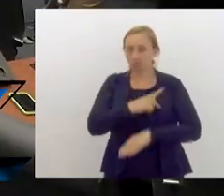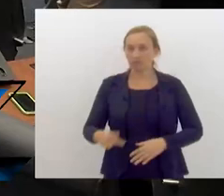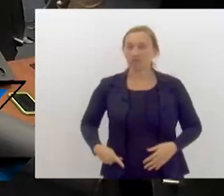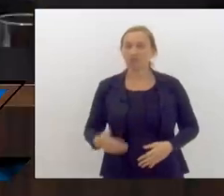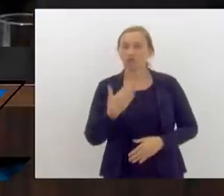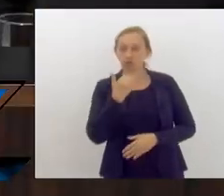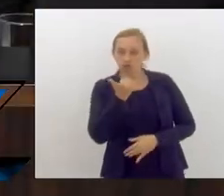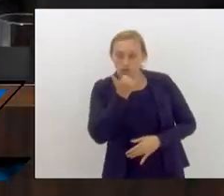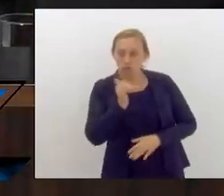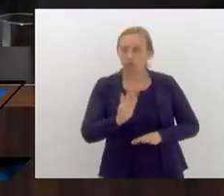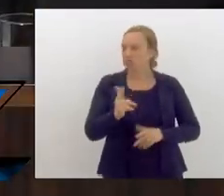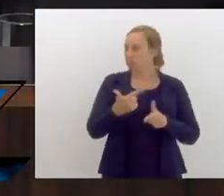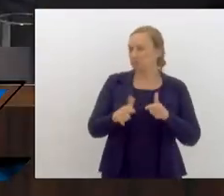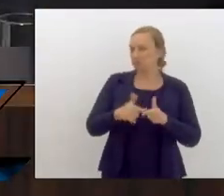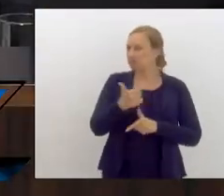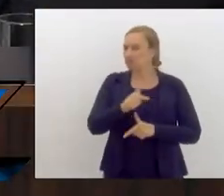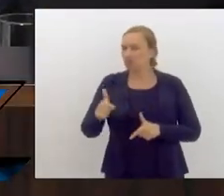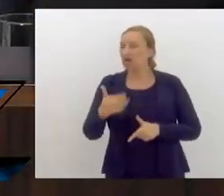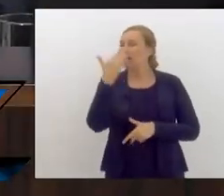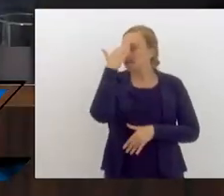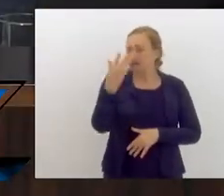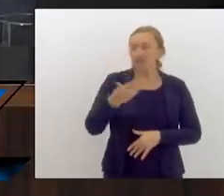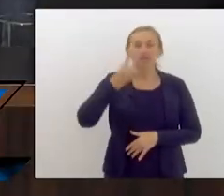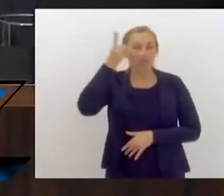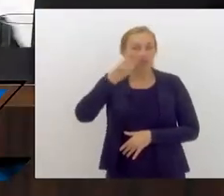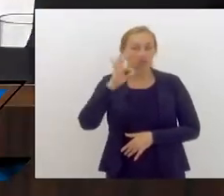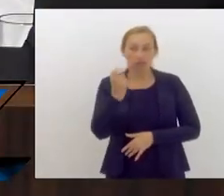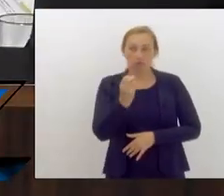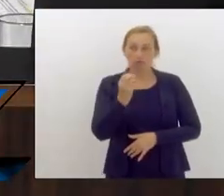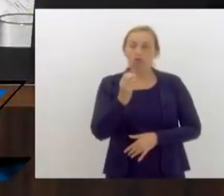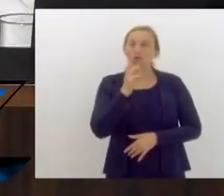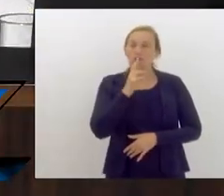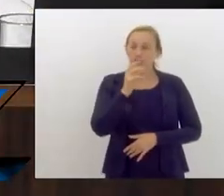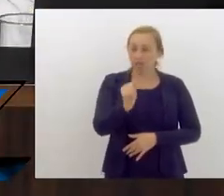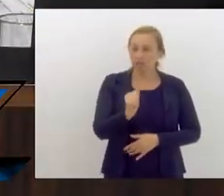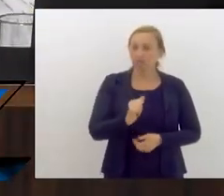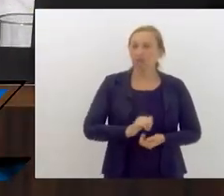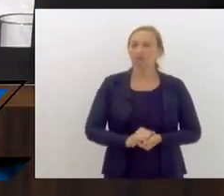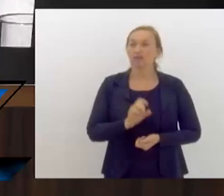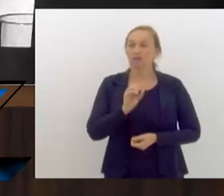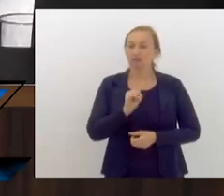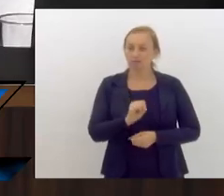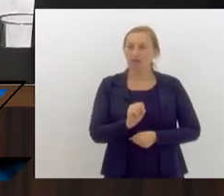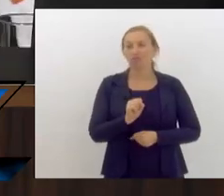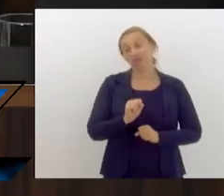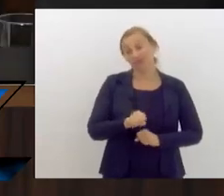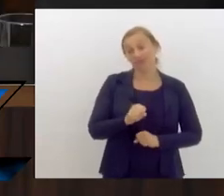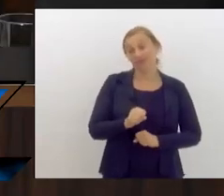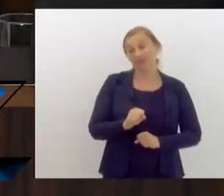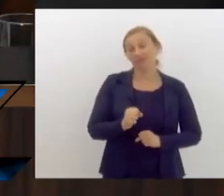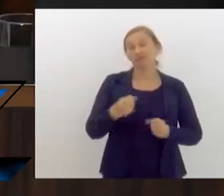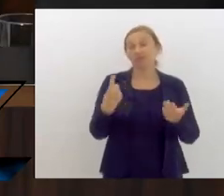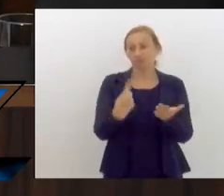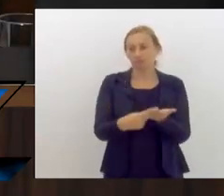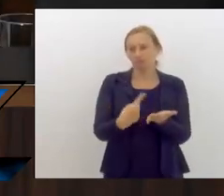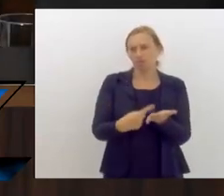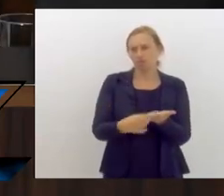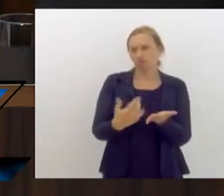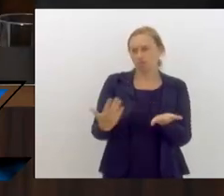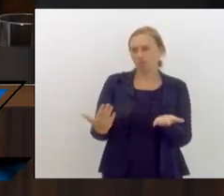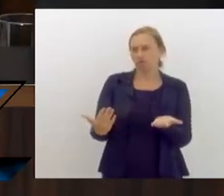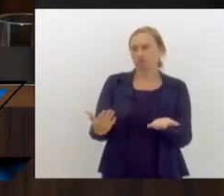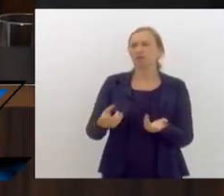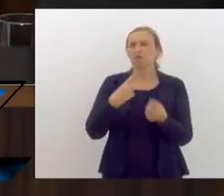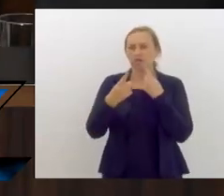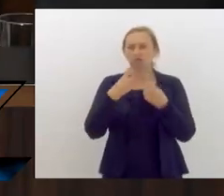sem problema algum eu agradeço Deputado Rodrigo Amorim só seria possível dessa forma mesmo uma coisa entre partes para